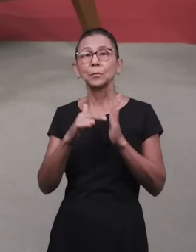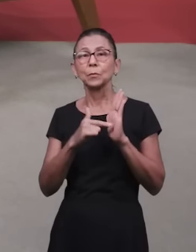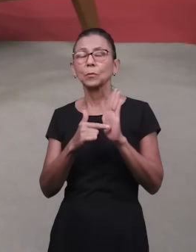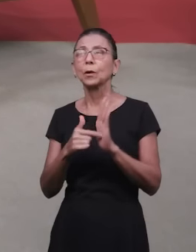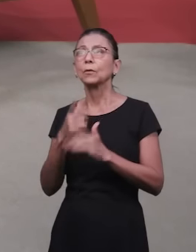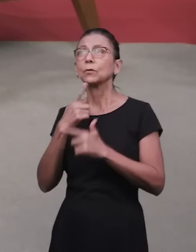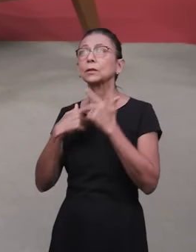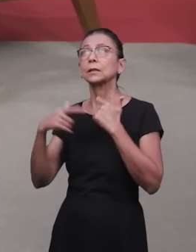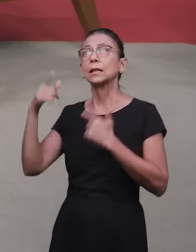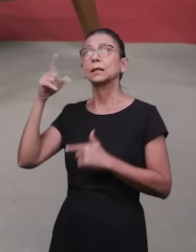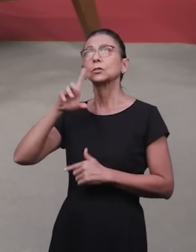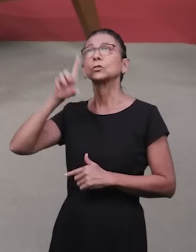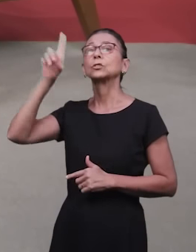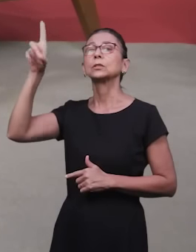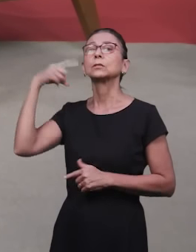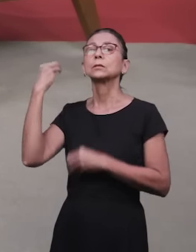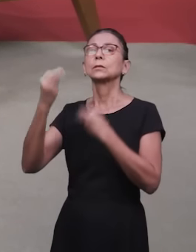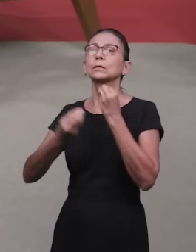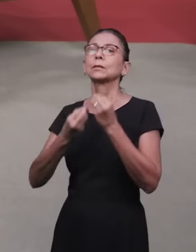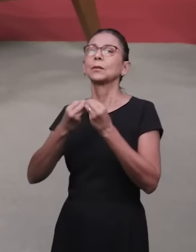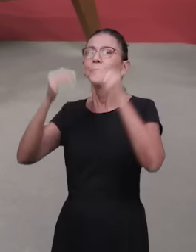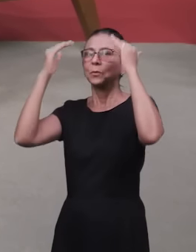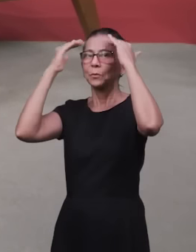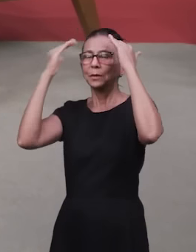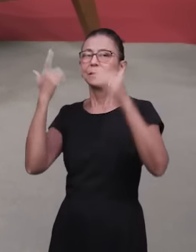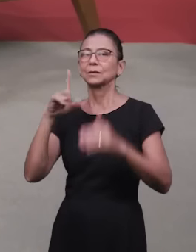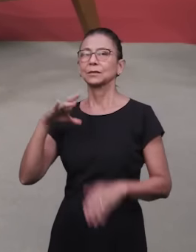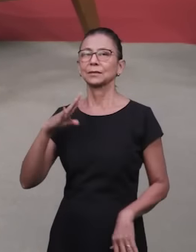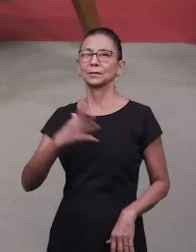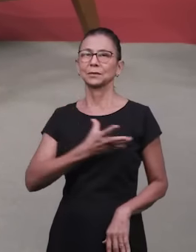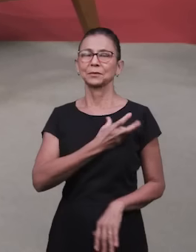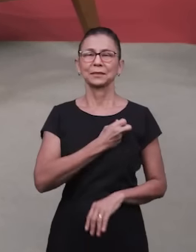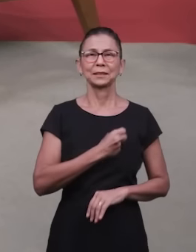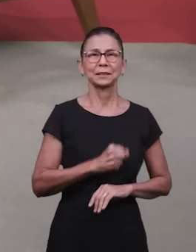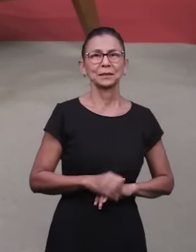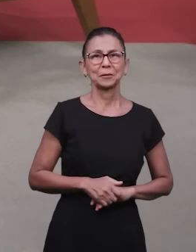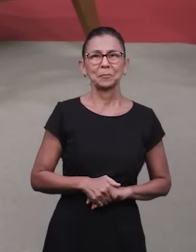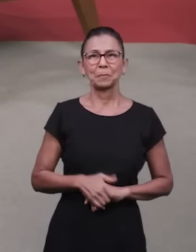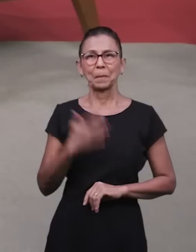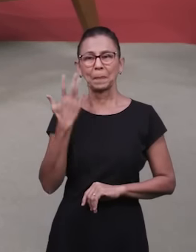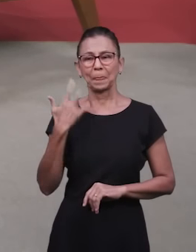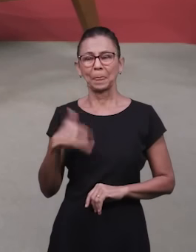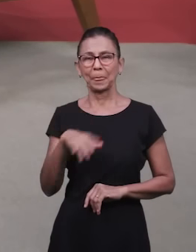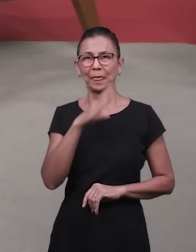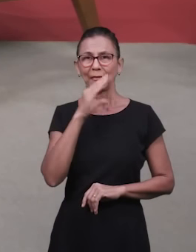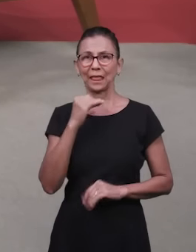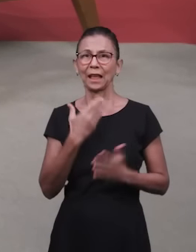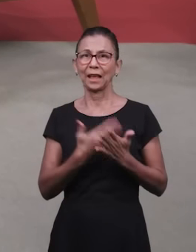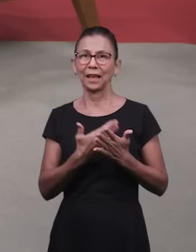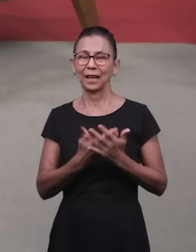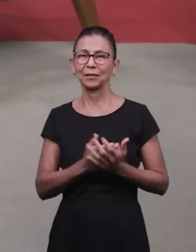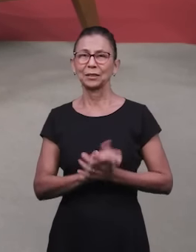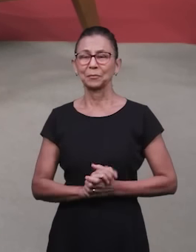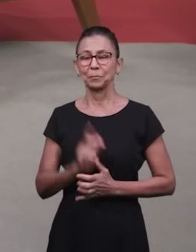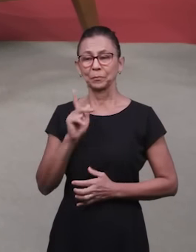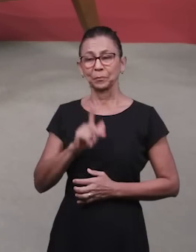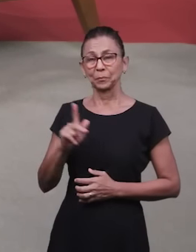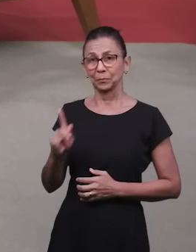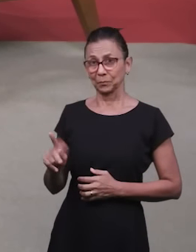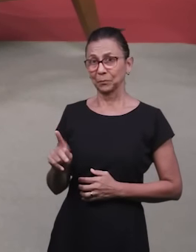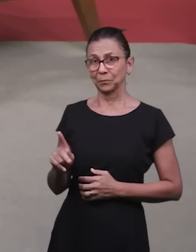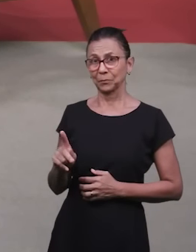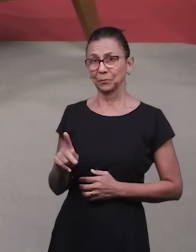nos orientam sobre a vontade dele, a vontade de Deus, e sobre como fazermos para termos a salvação. Hoje, na